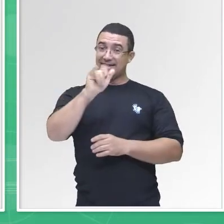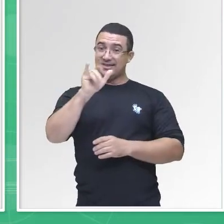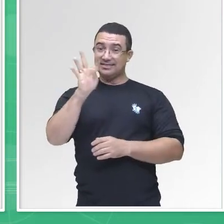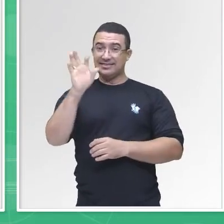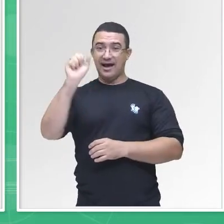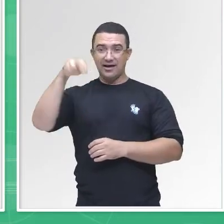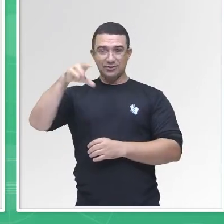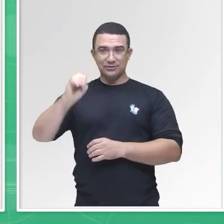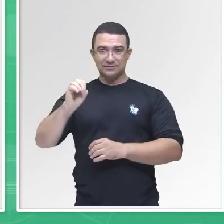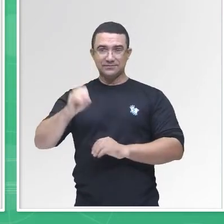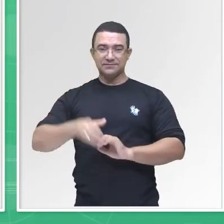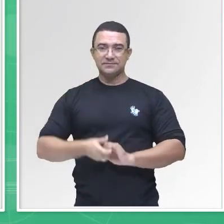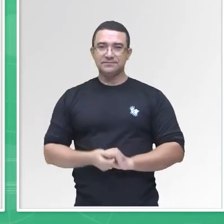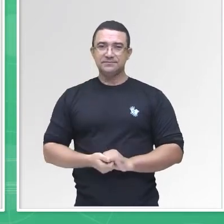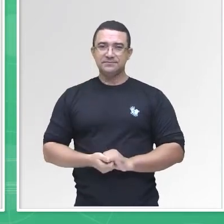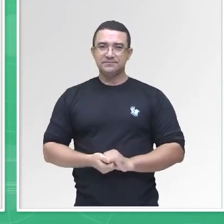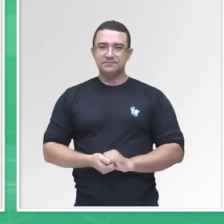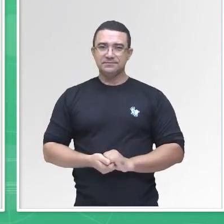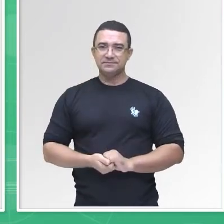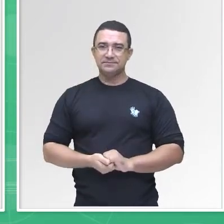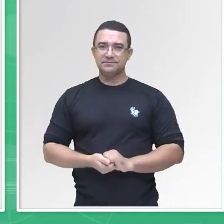t, la, a,